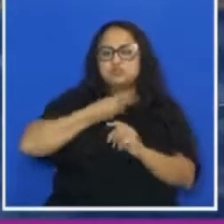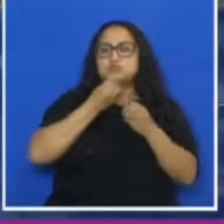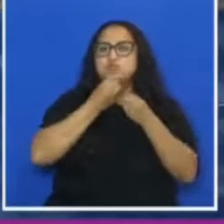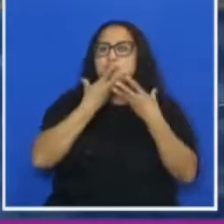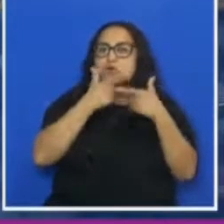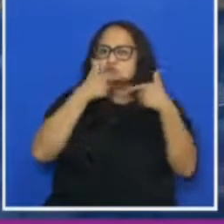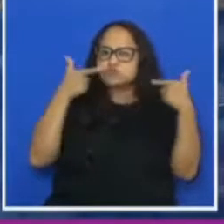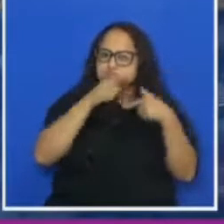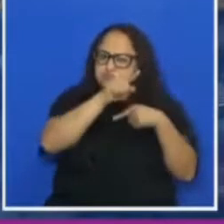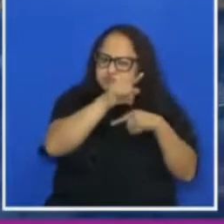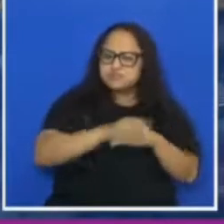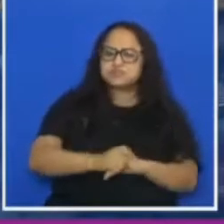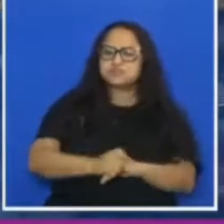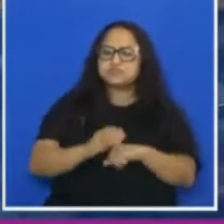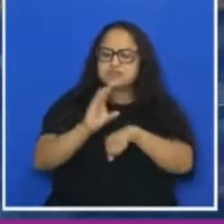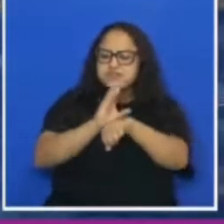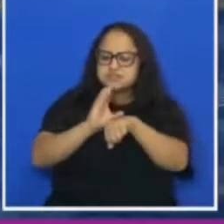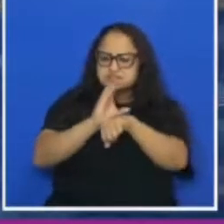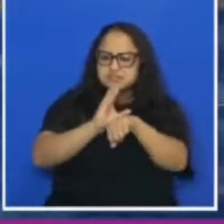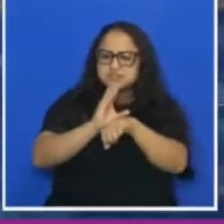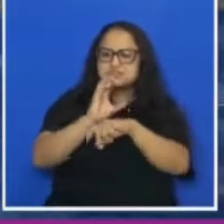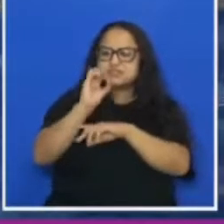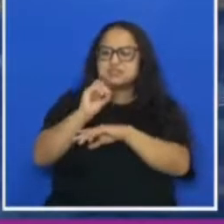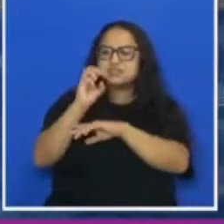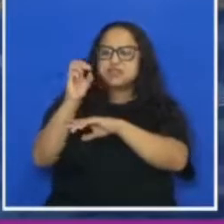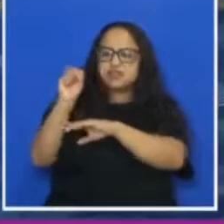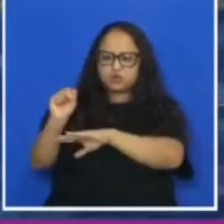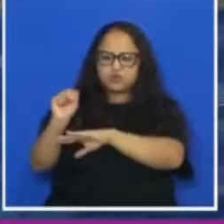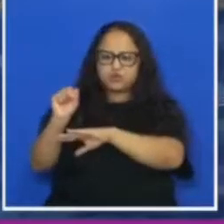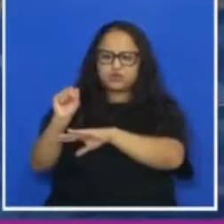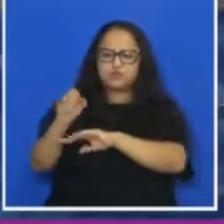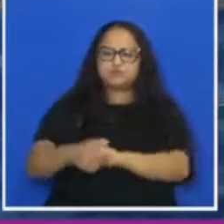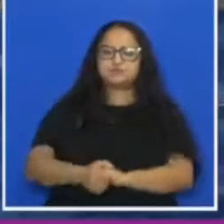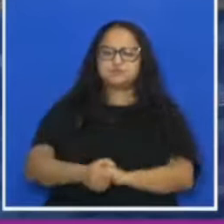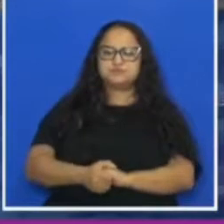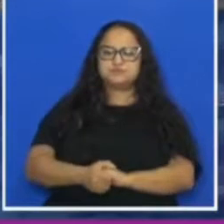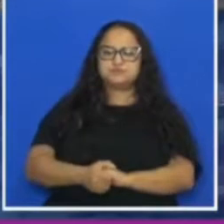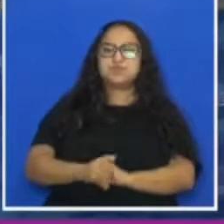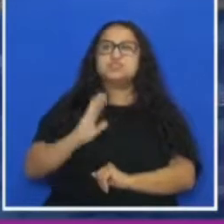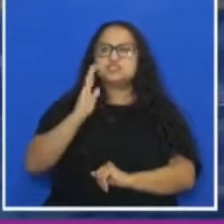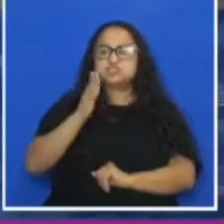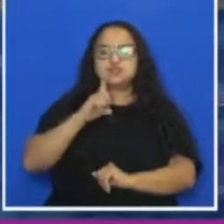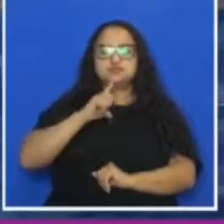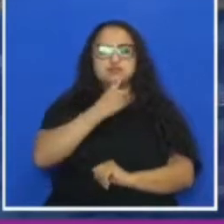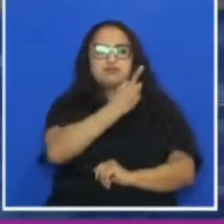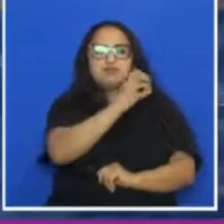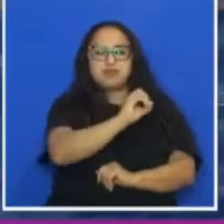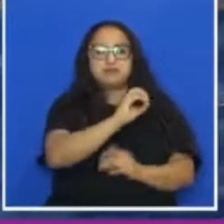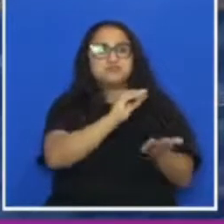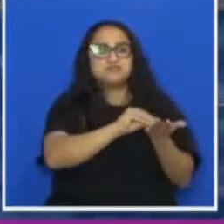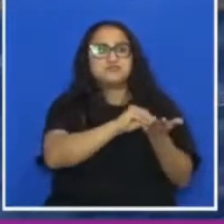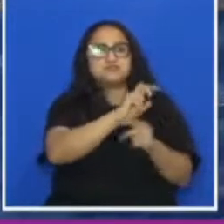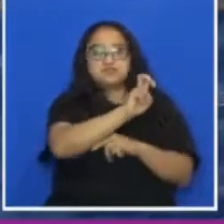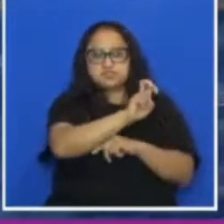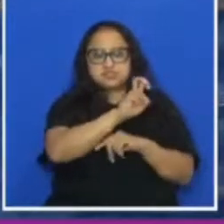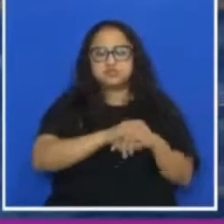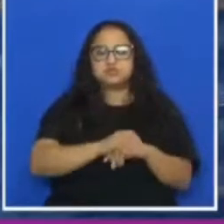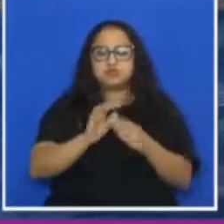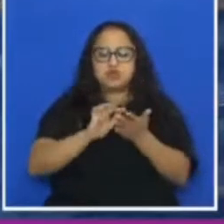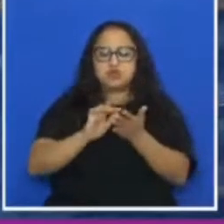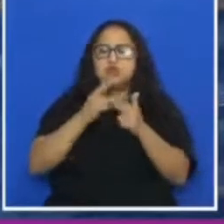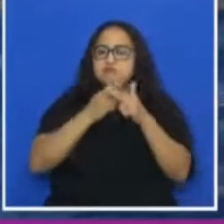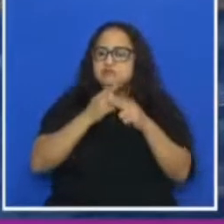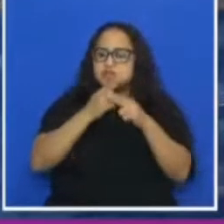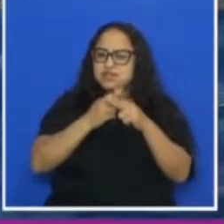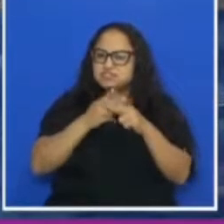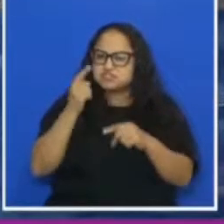sorte para você. Bola cinza, número 08. Cinza, 08. Foram sorteados 10 números, faltam 5. Loterias